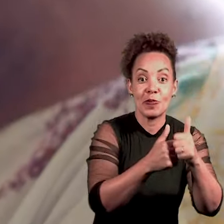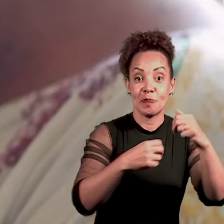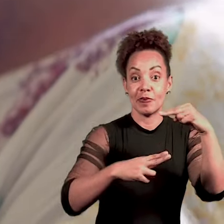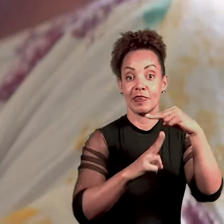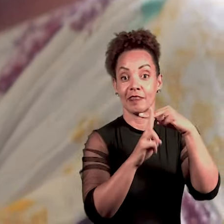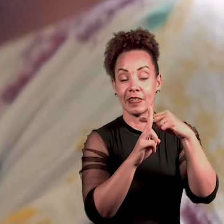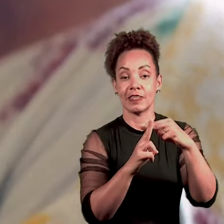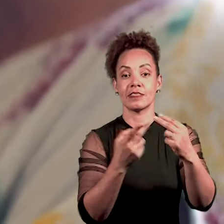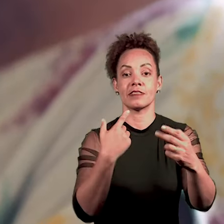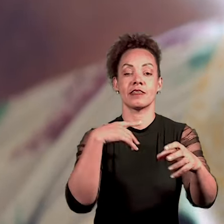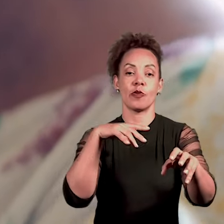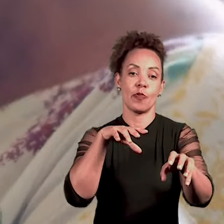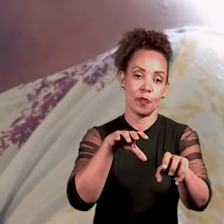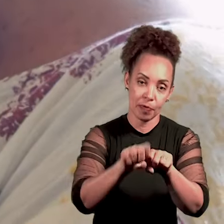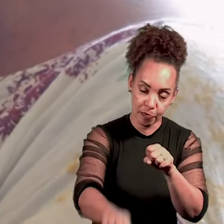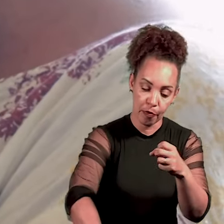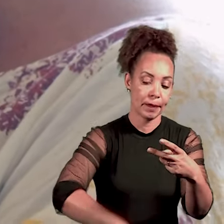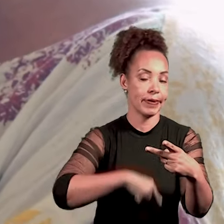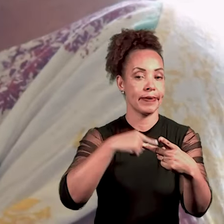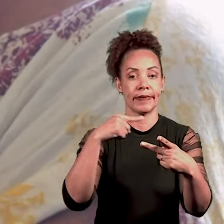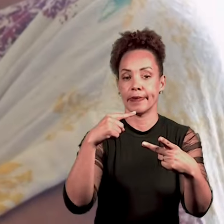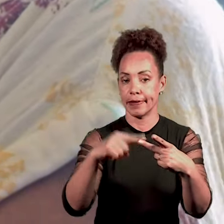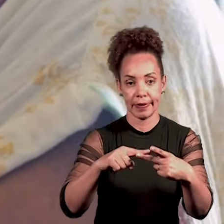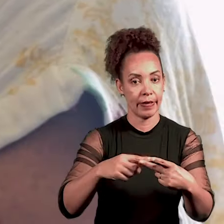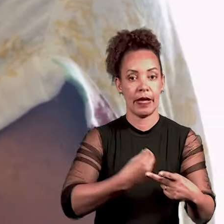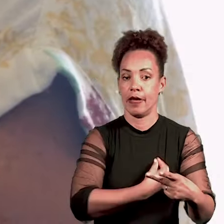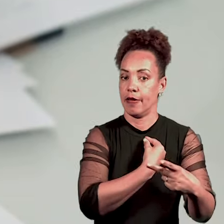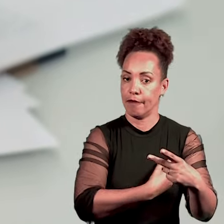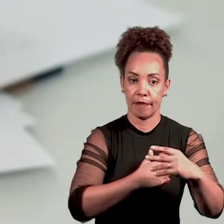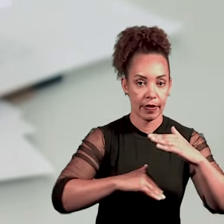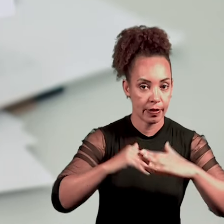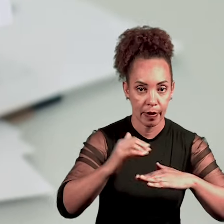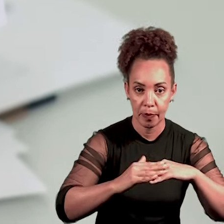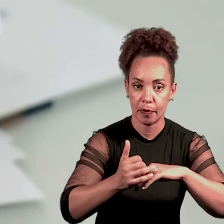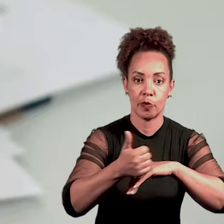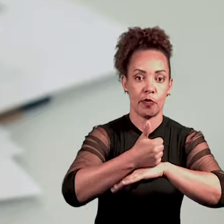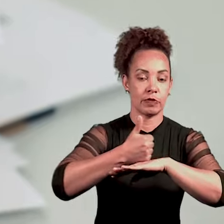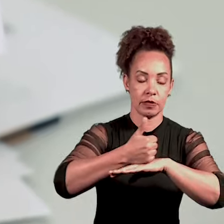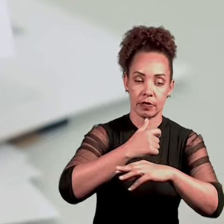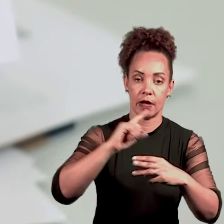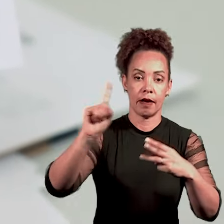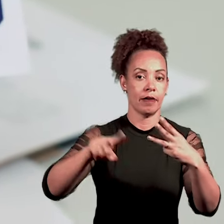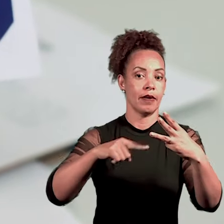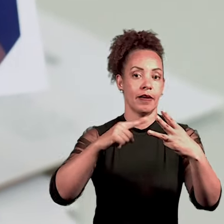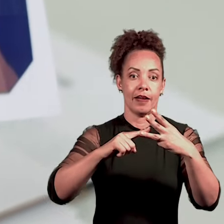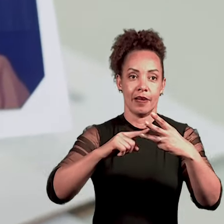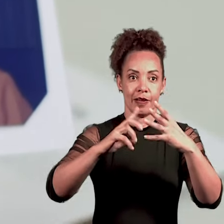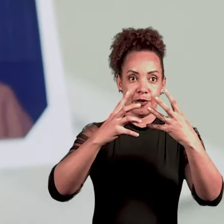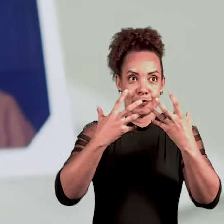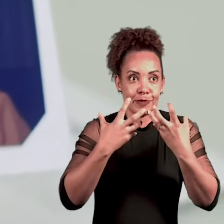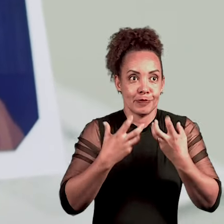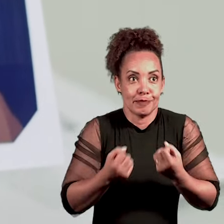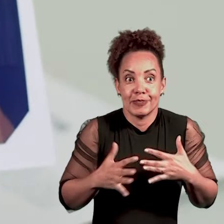minha vida profissional toda ali dentro, eu me realizei ali dentro. A FESP me deu todas as oportunidades